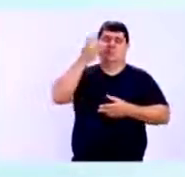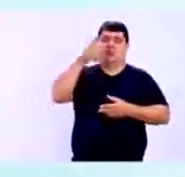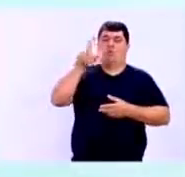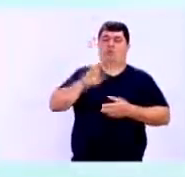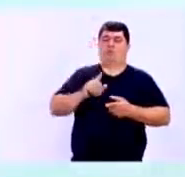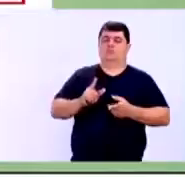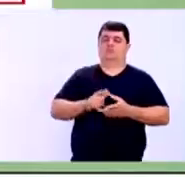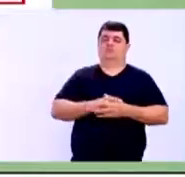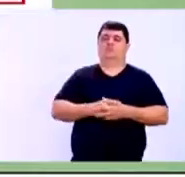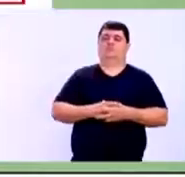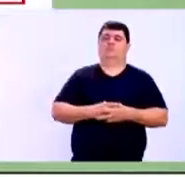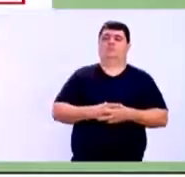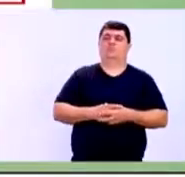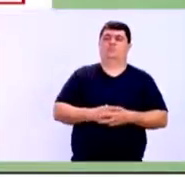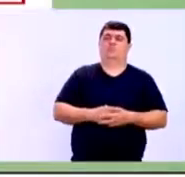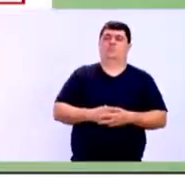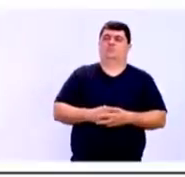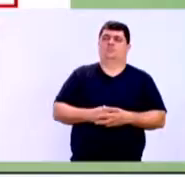métodos.